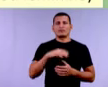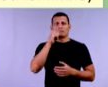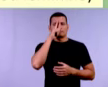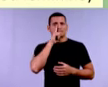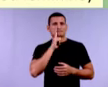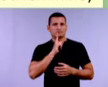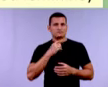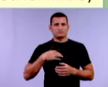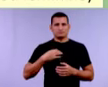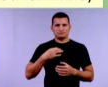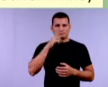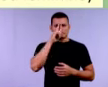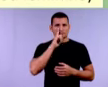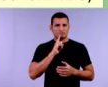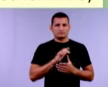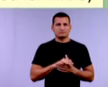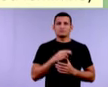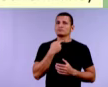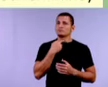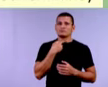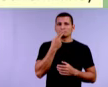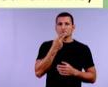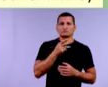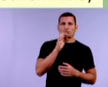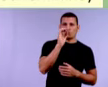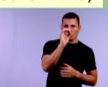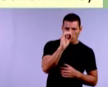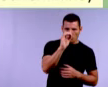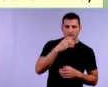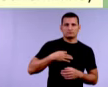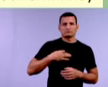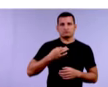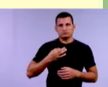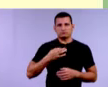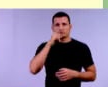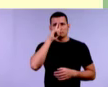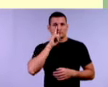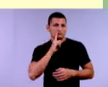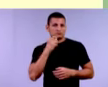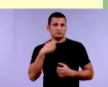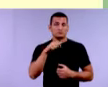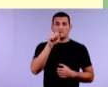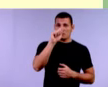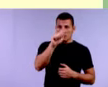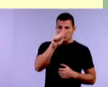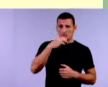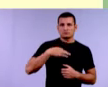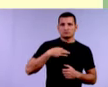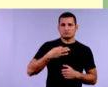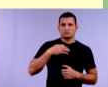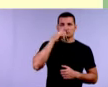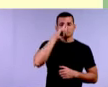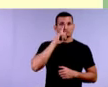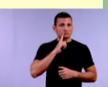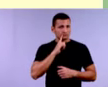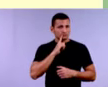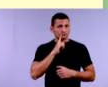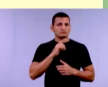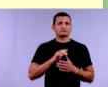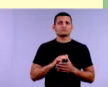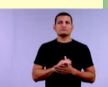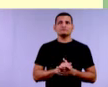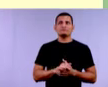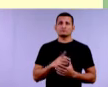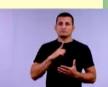amarelo. O blusa amarelo. O blusa, a não ser que eu esteja aprendendo uma língua estrangeira em outro lugar e usa isso. E tem